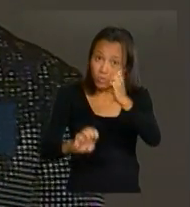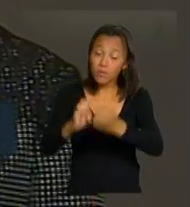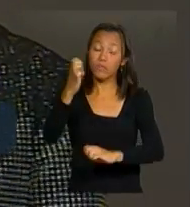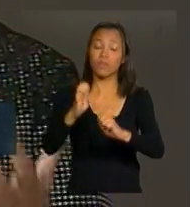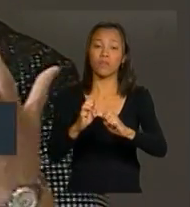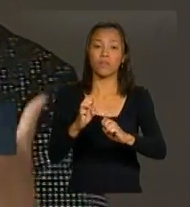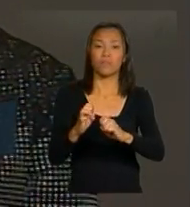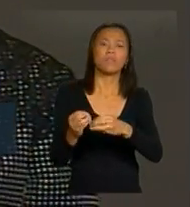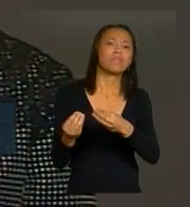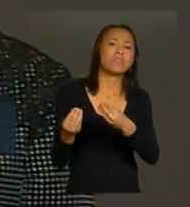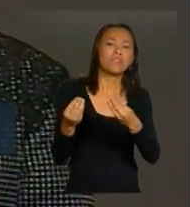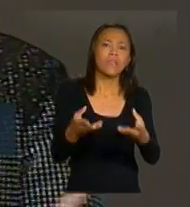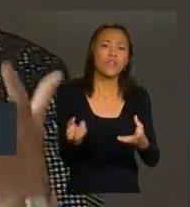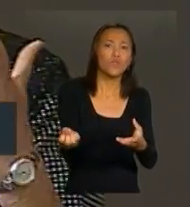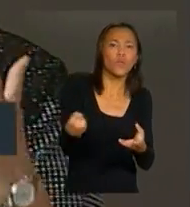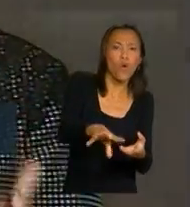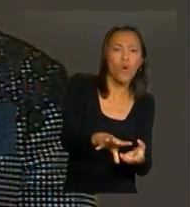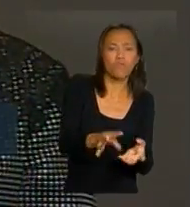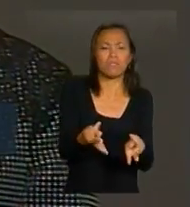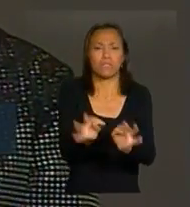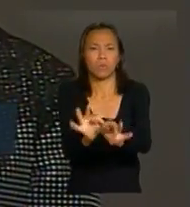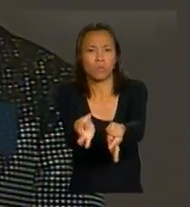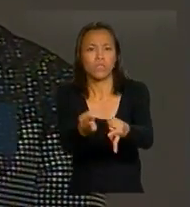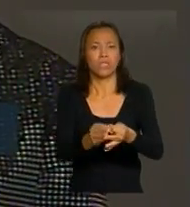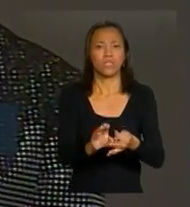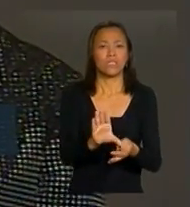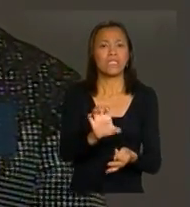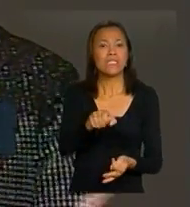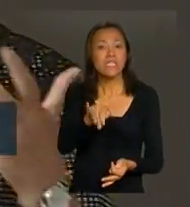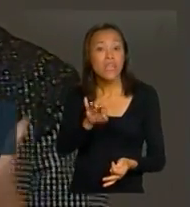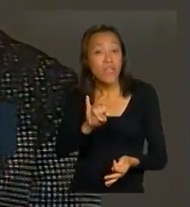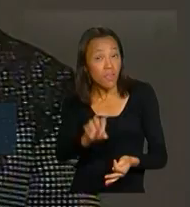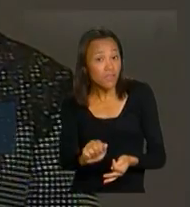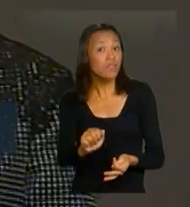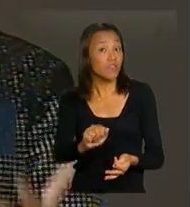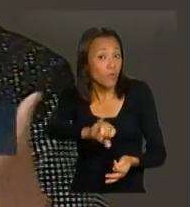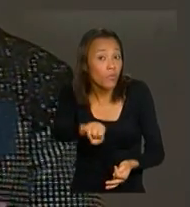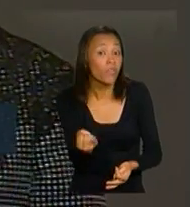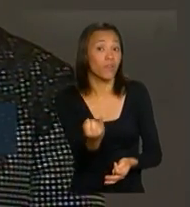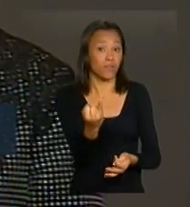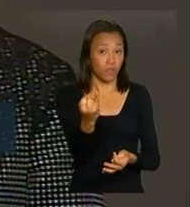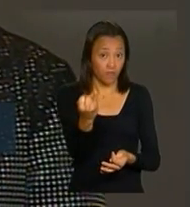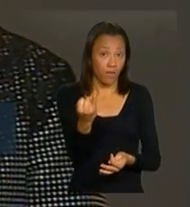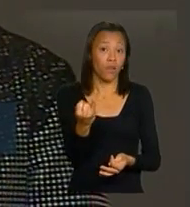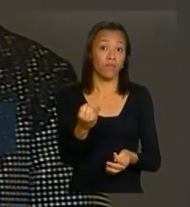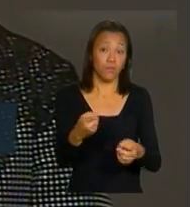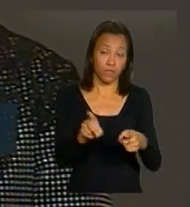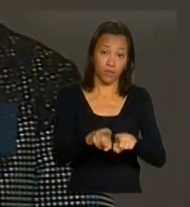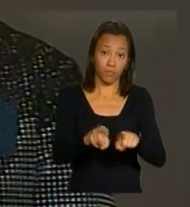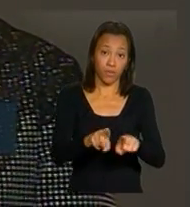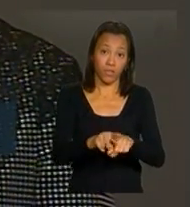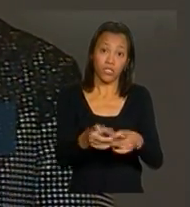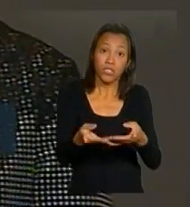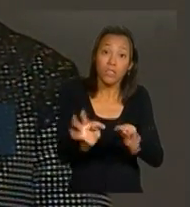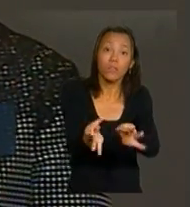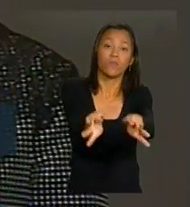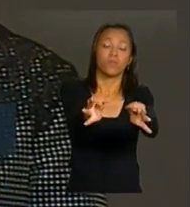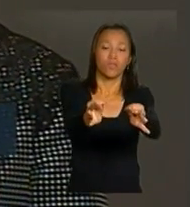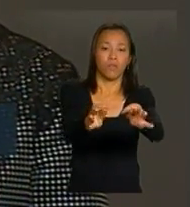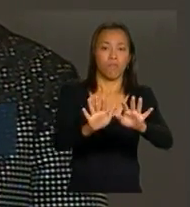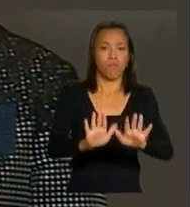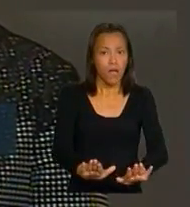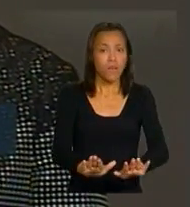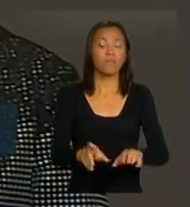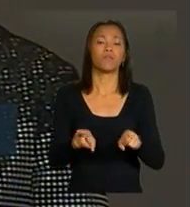de gerar inovação, de gerar ciência, aliás, de aproveitar ciência e gerar tecnologia. Mas,